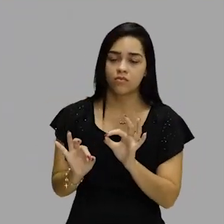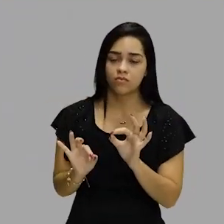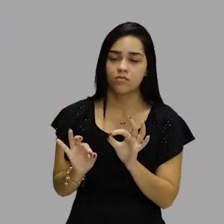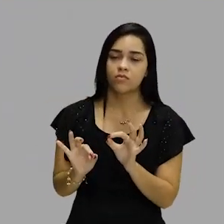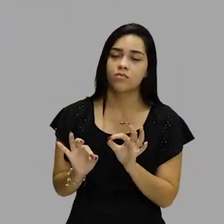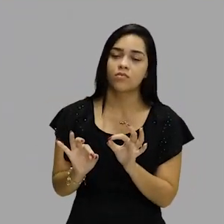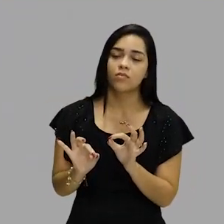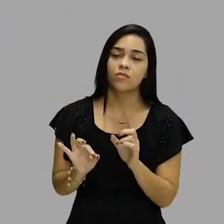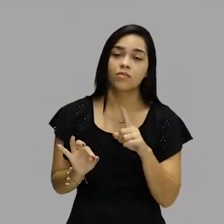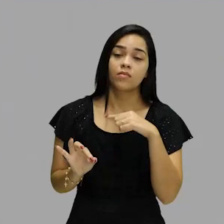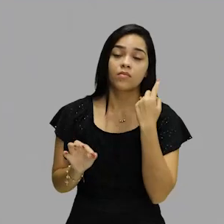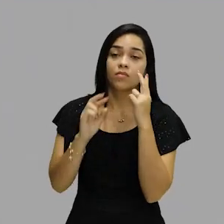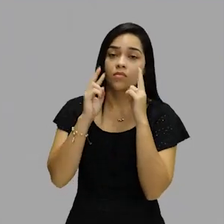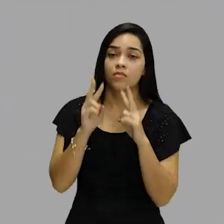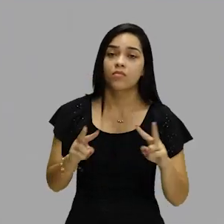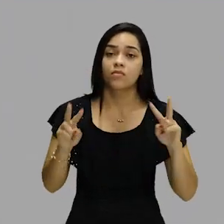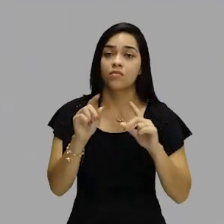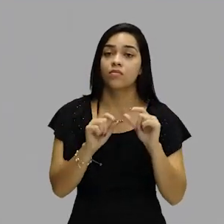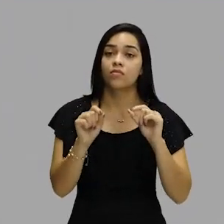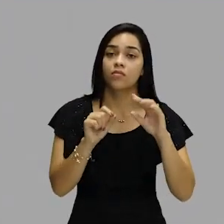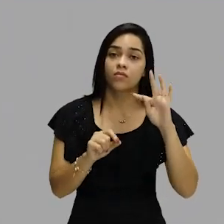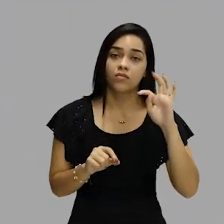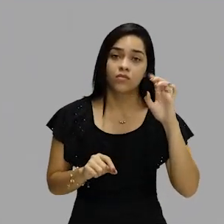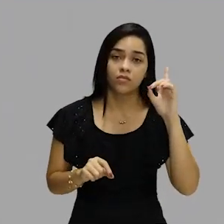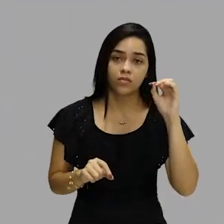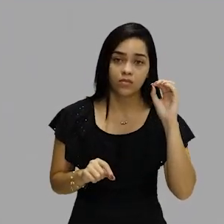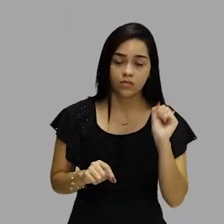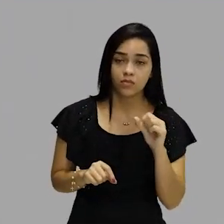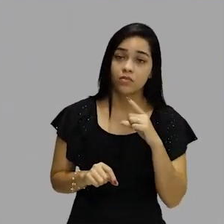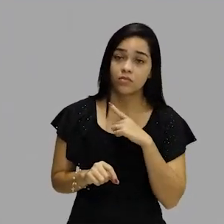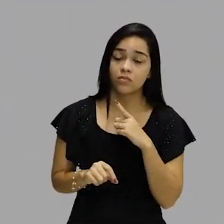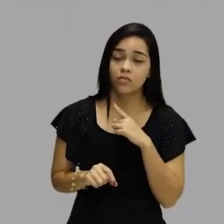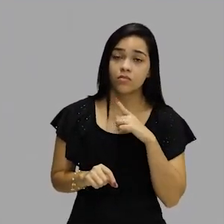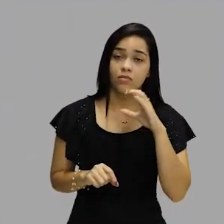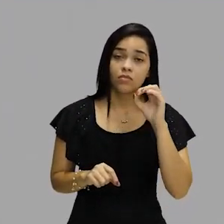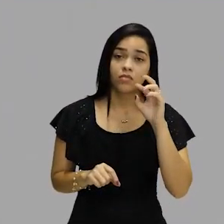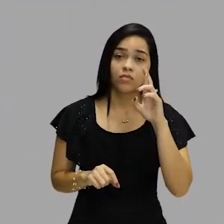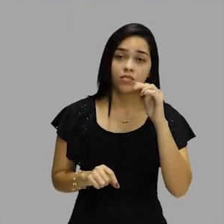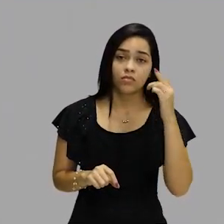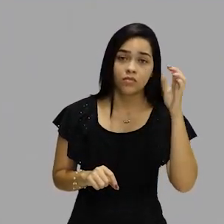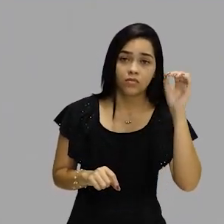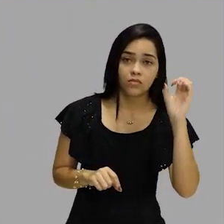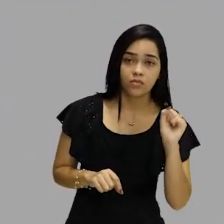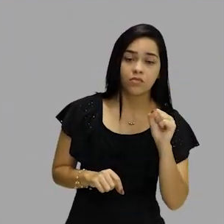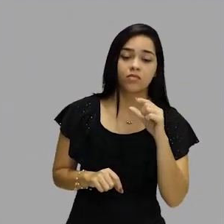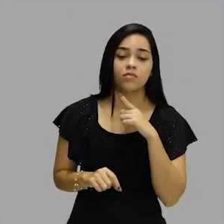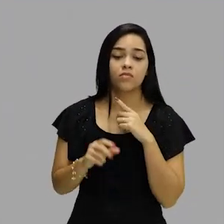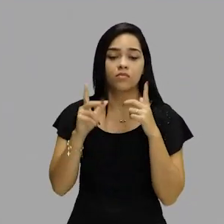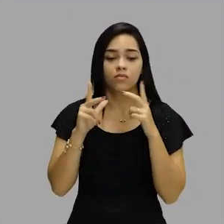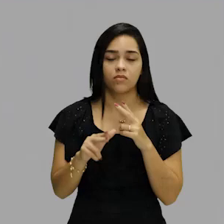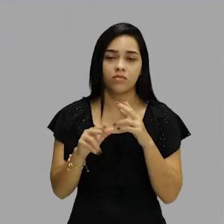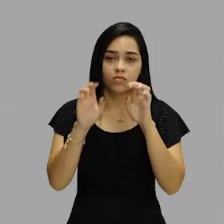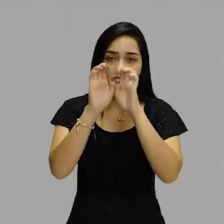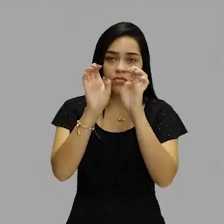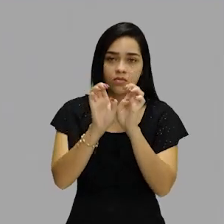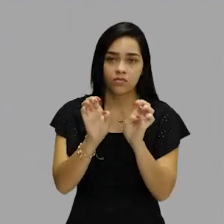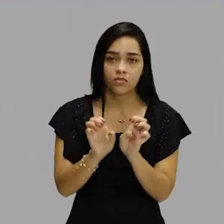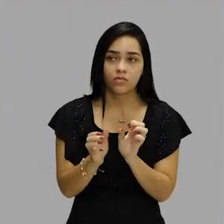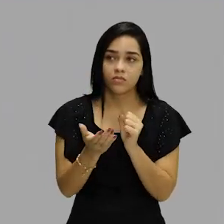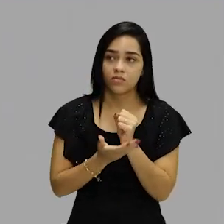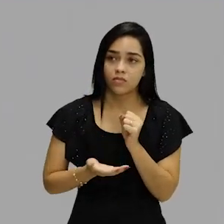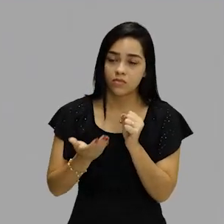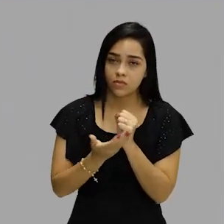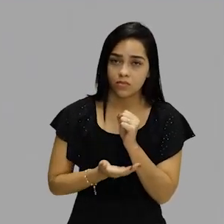vivos, nós vimos que tecidos formam órgãos. Então, nós estamos aqui, como estruturas básicas